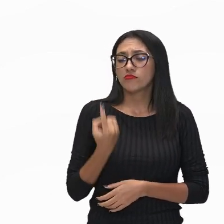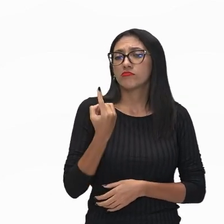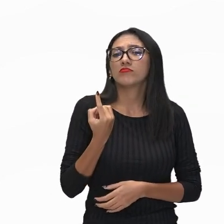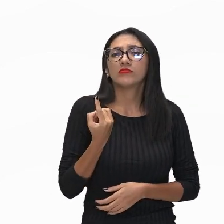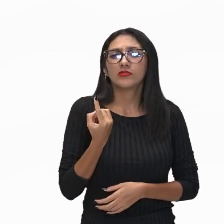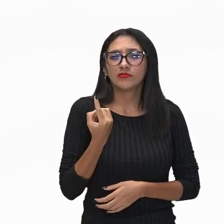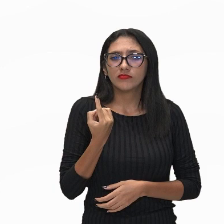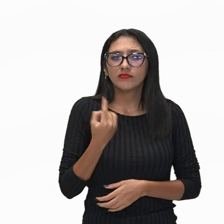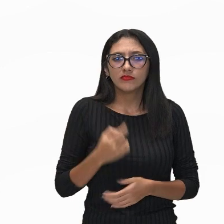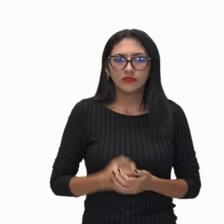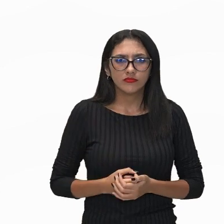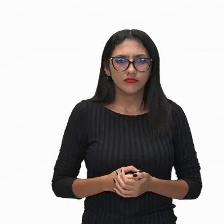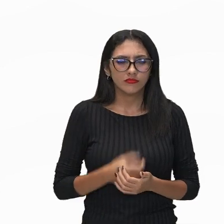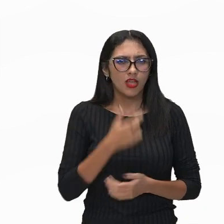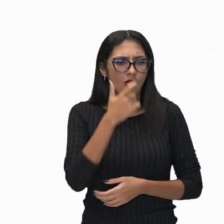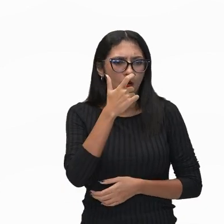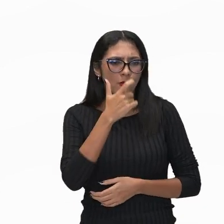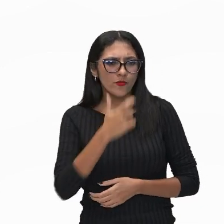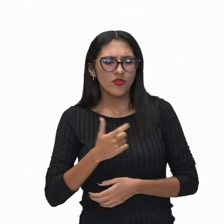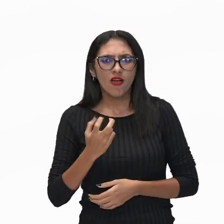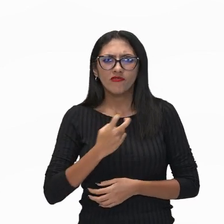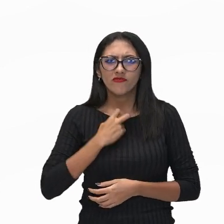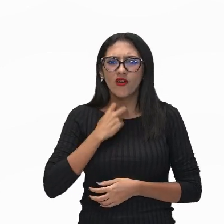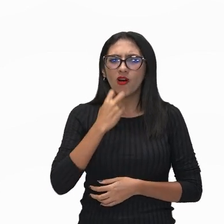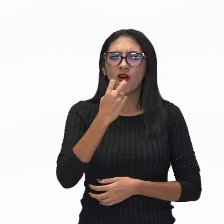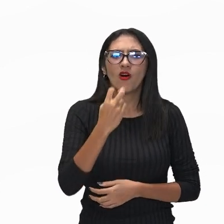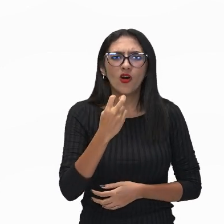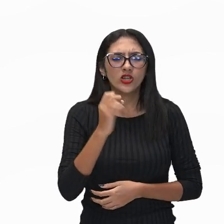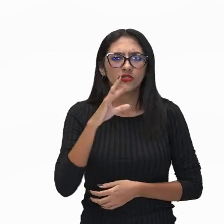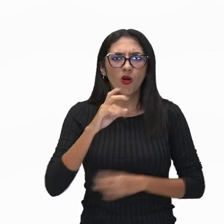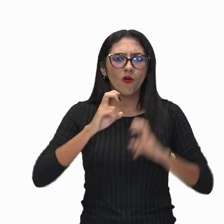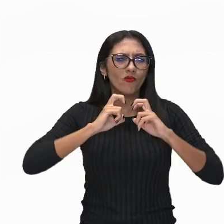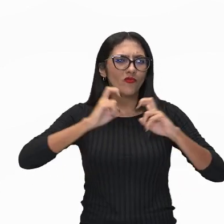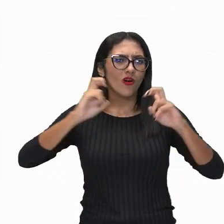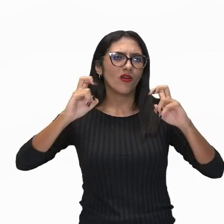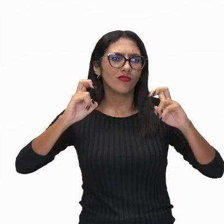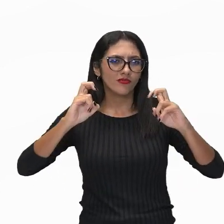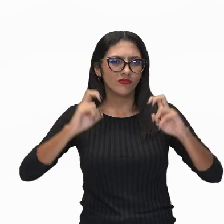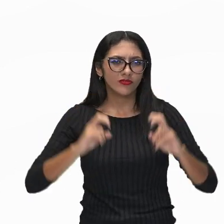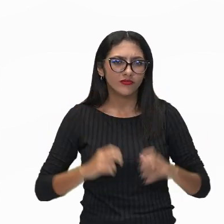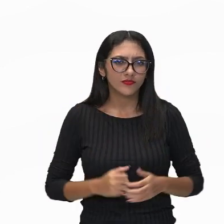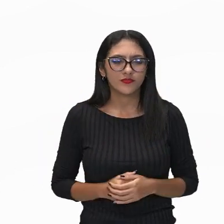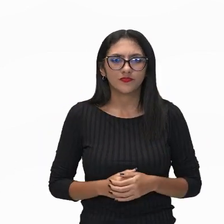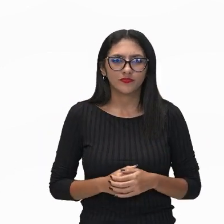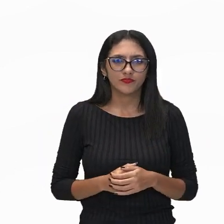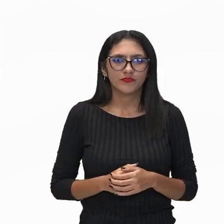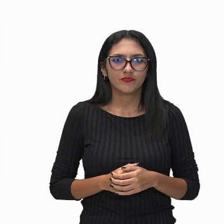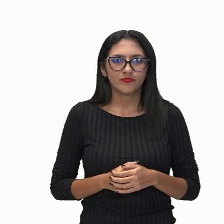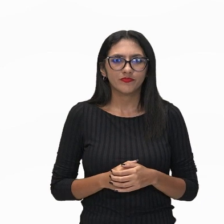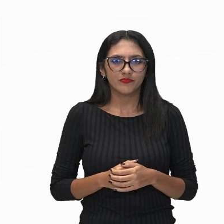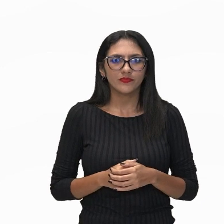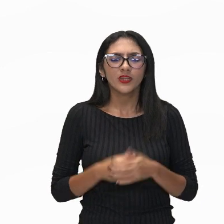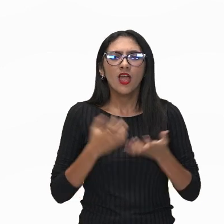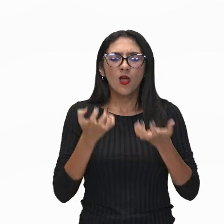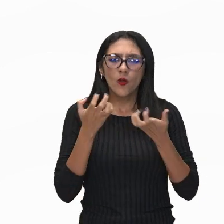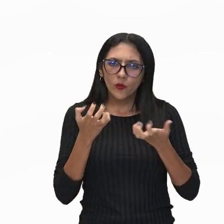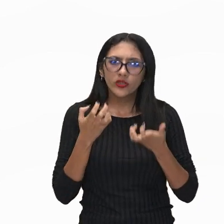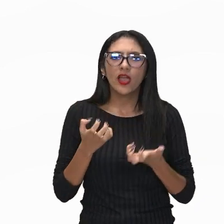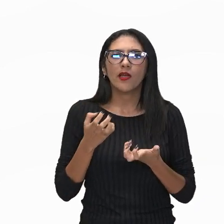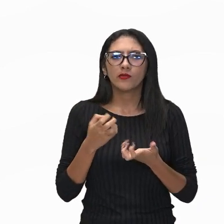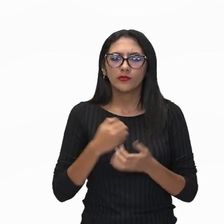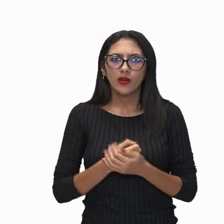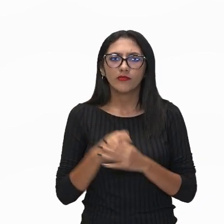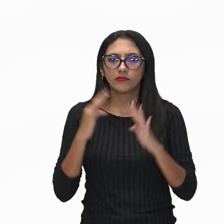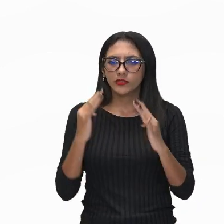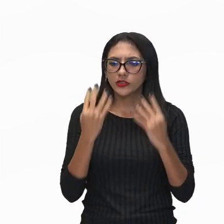Minha voz é apenas uma voz. Eu quero estender o microfone para muitas jovens